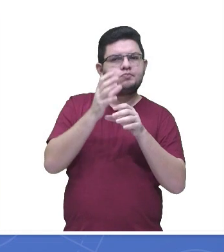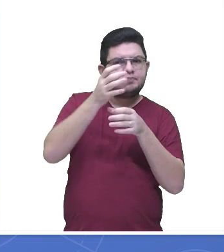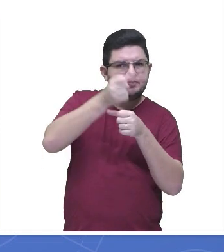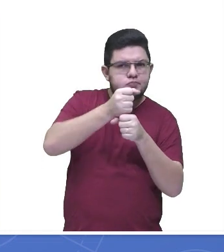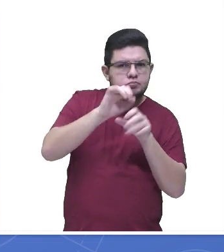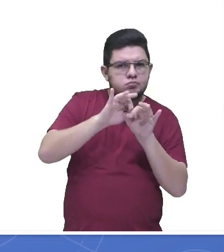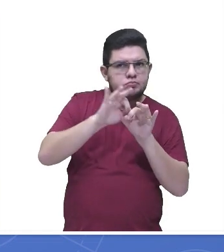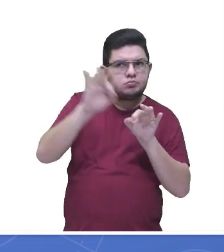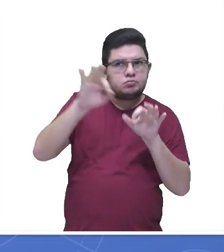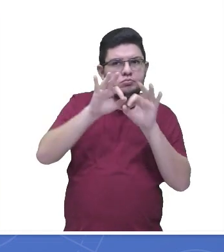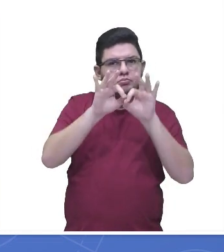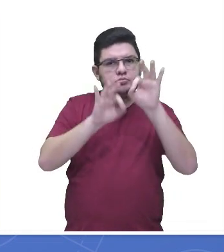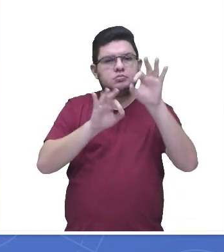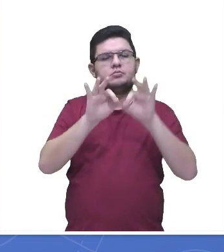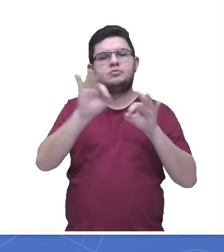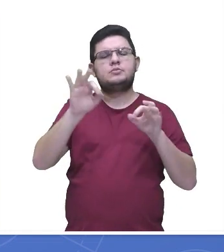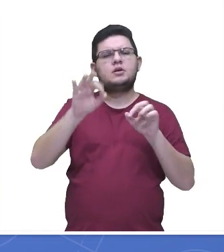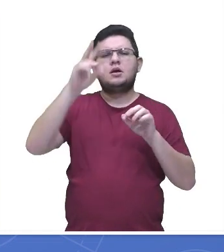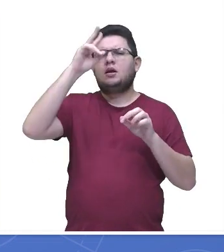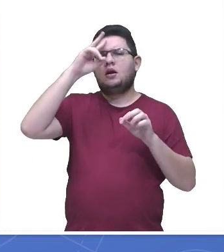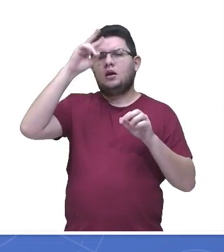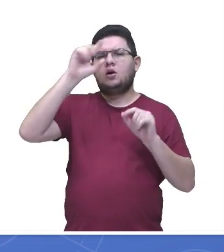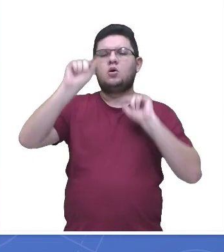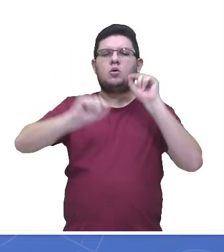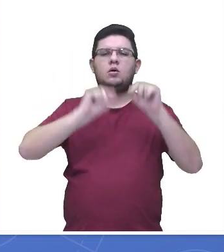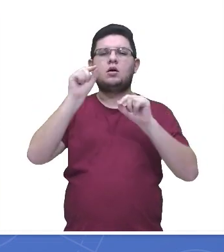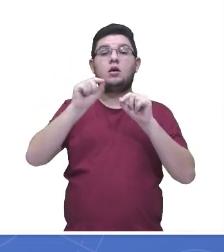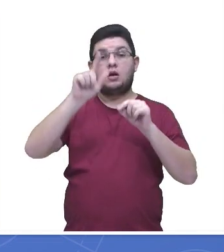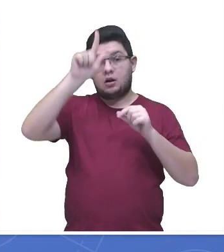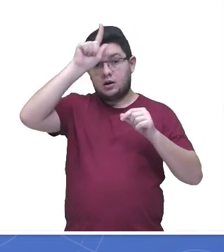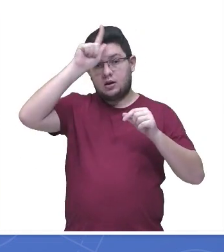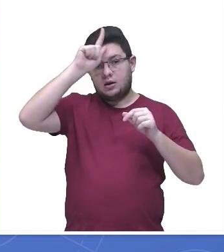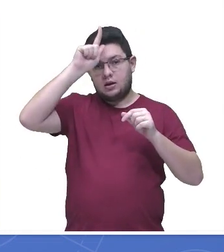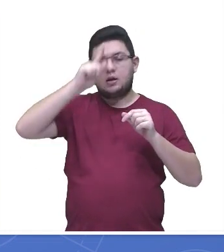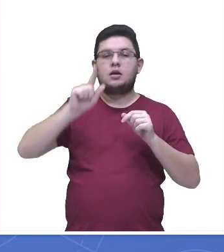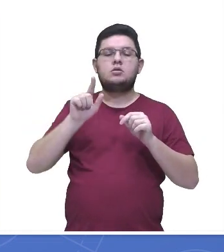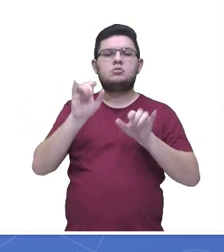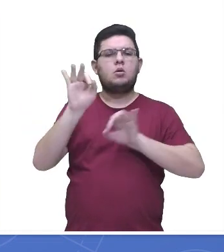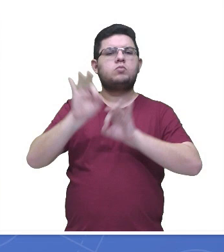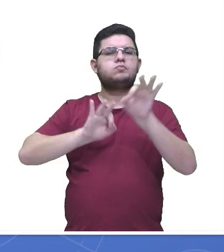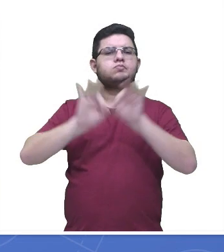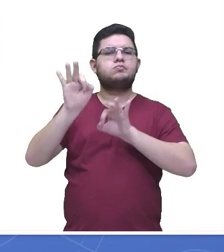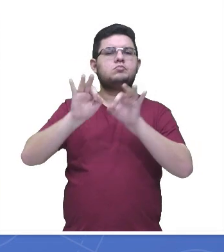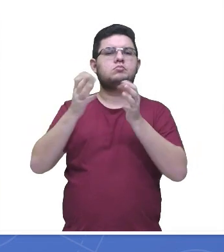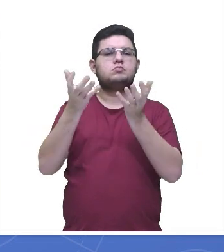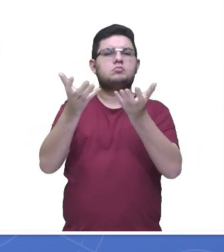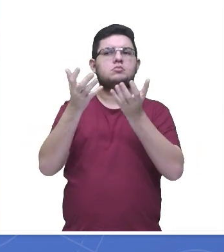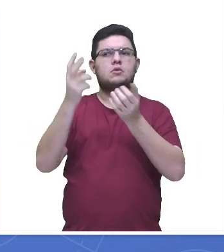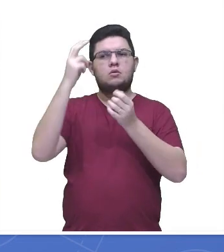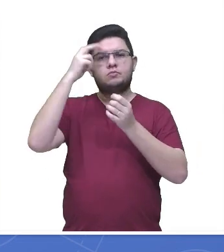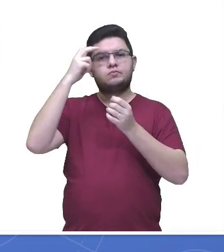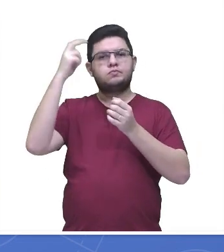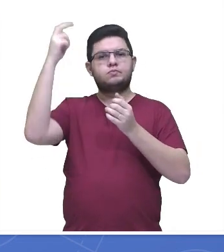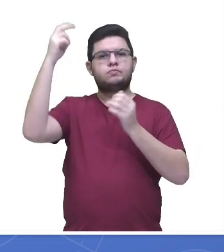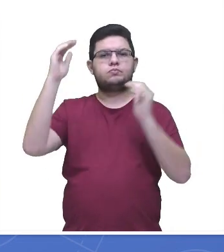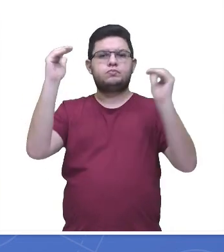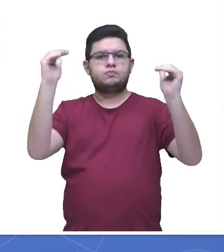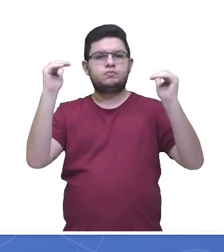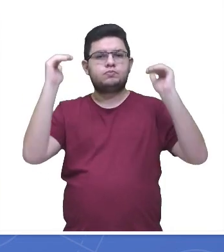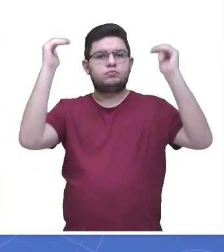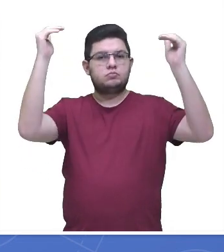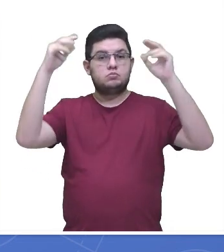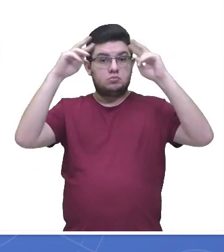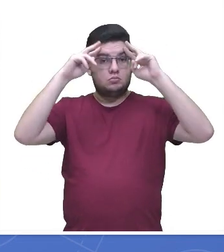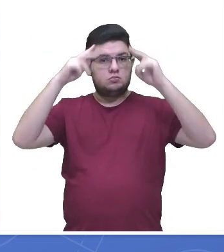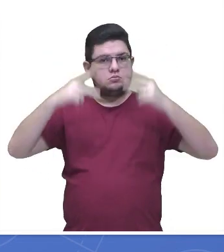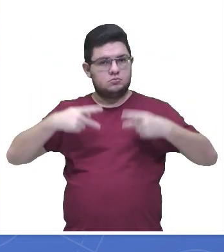quando eu falei dos conceitos? Que os gregos buscavam justamente a questão da inteligência humana. O homem era inteligente. O